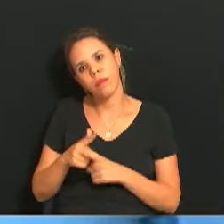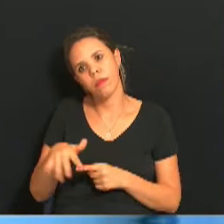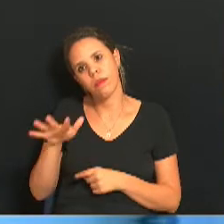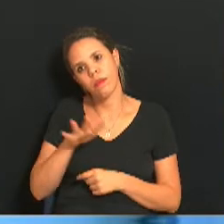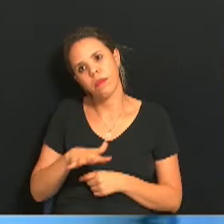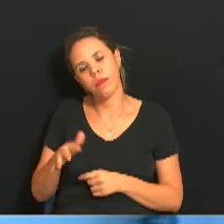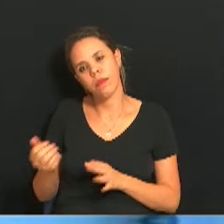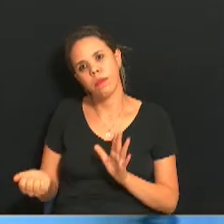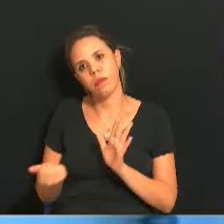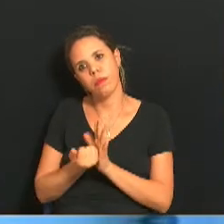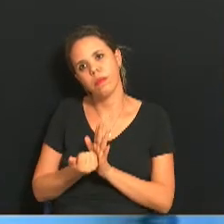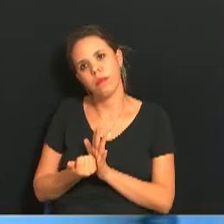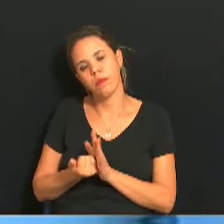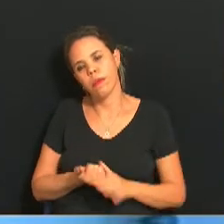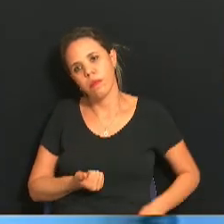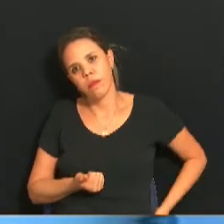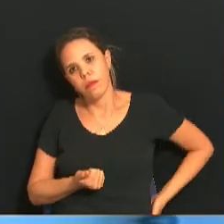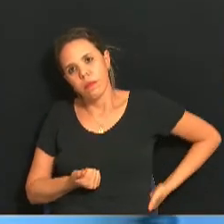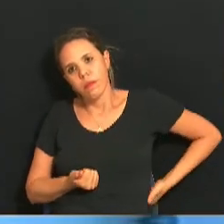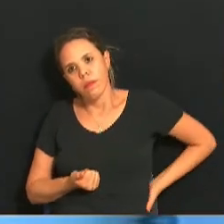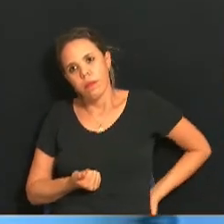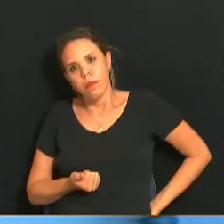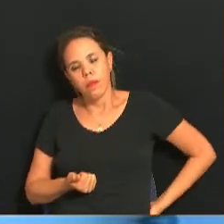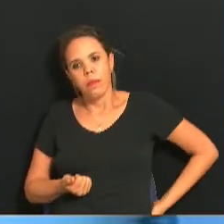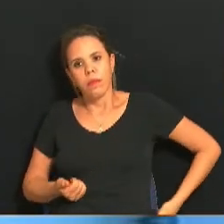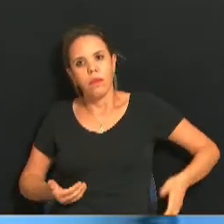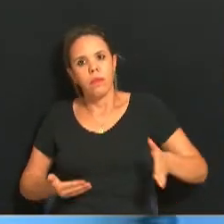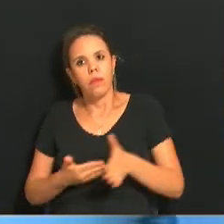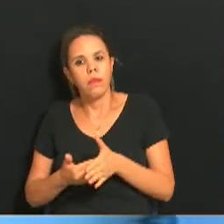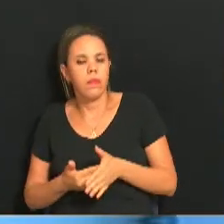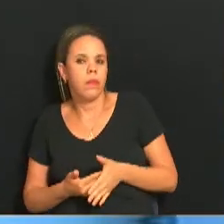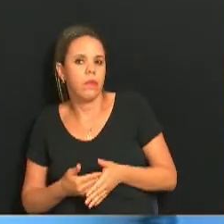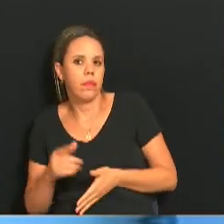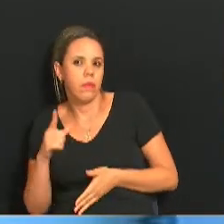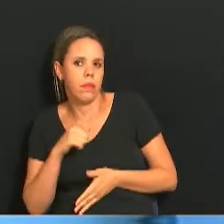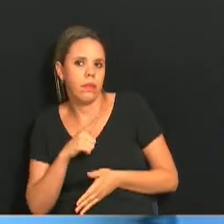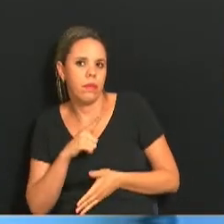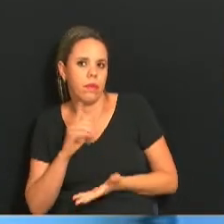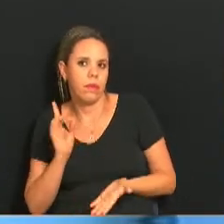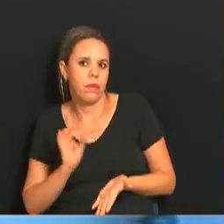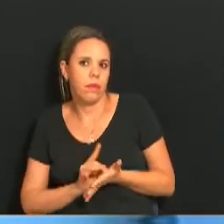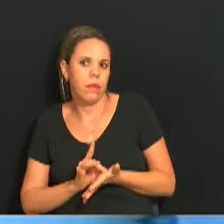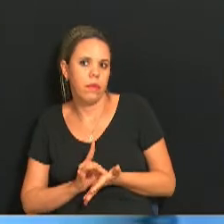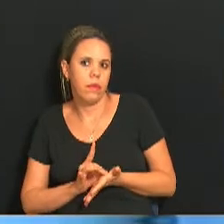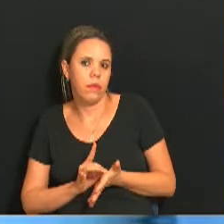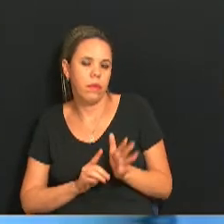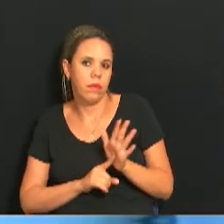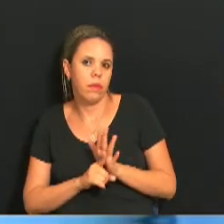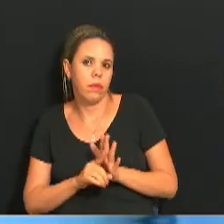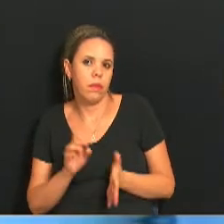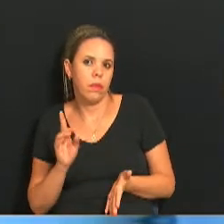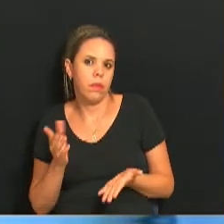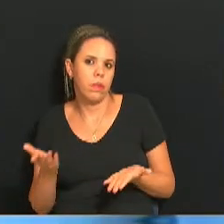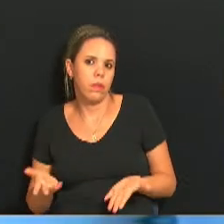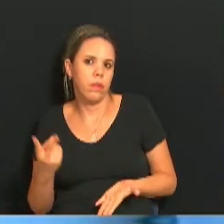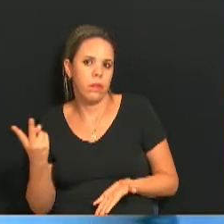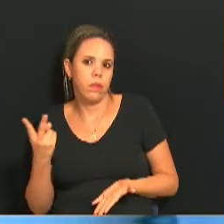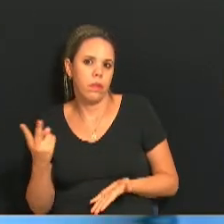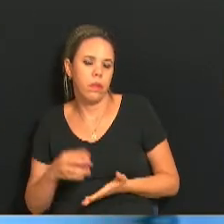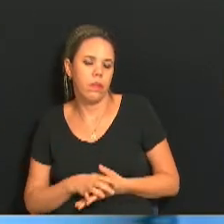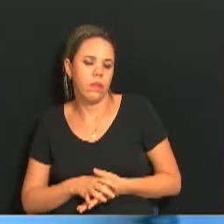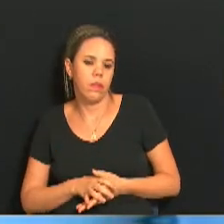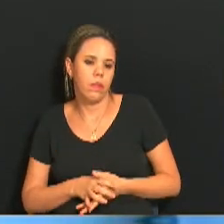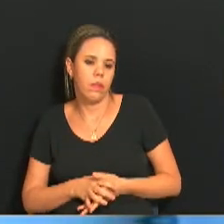tombamento mas a delimitação das áreas sobre as quais nós temos efetivamente indícios consistentes de valores